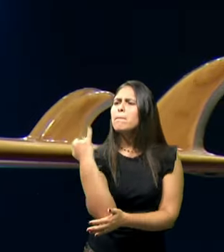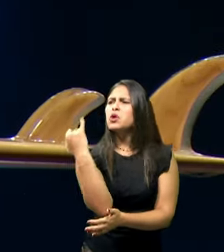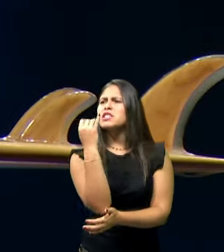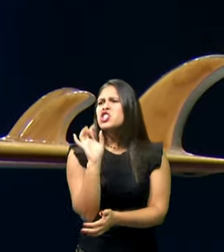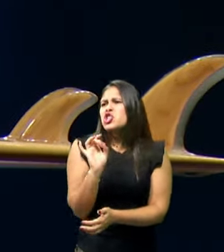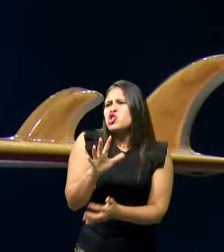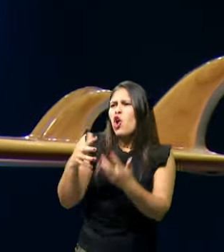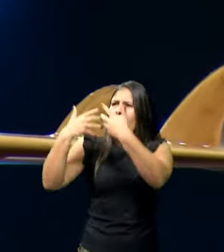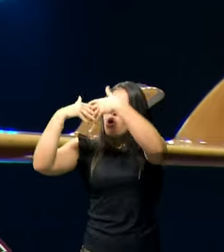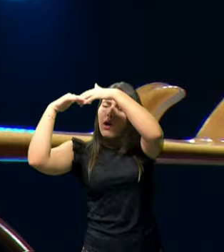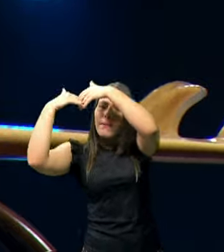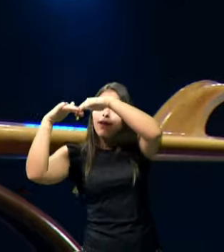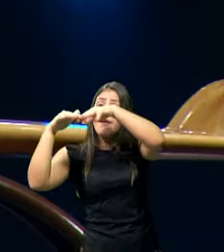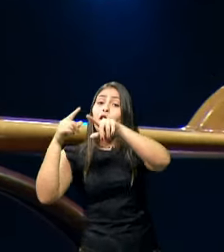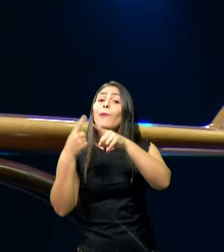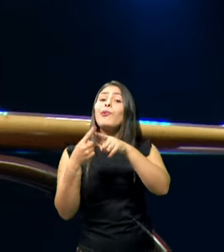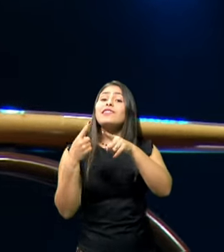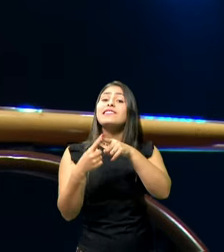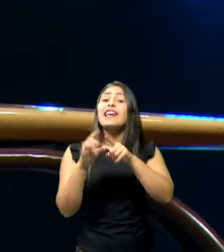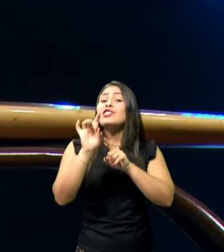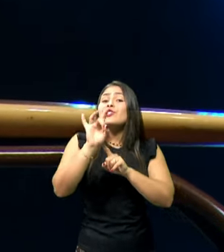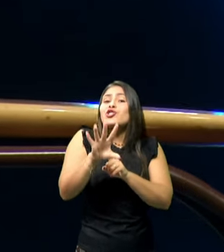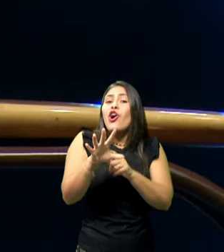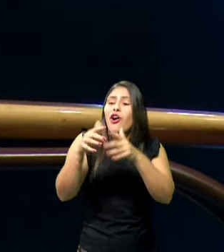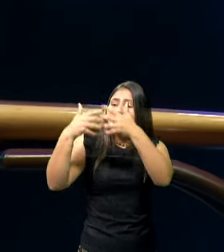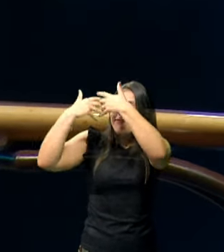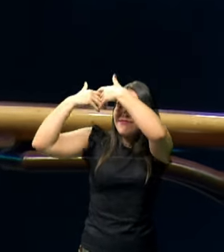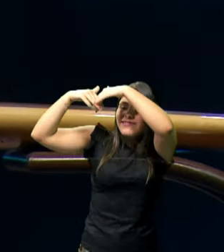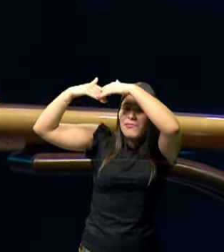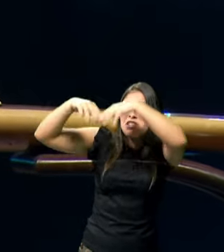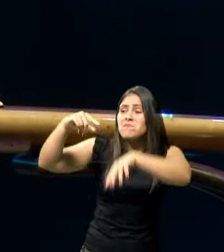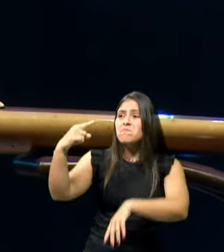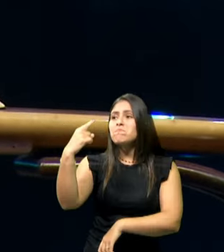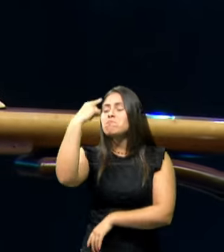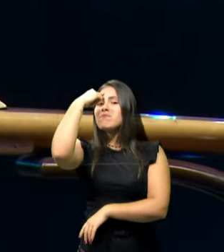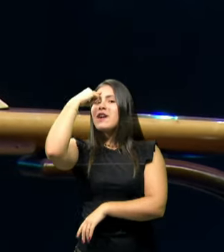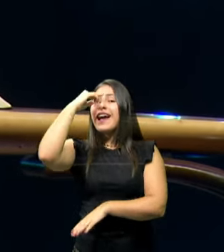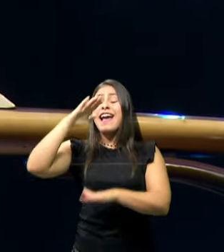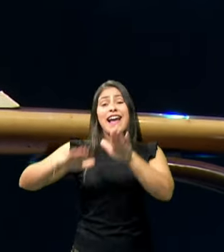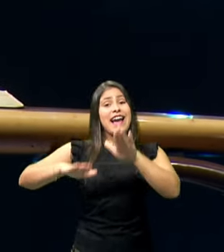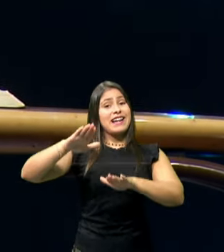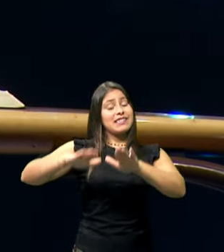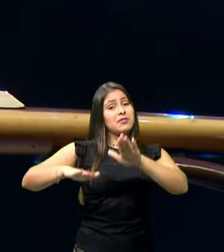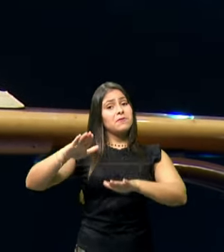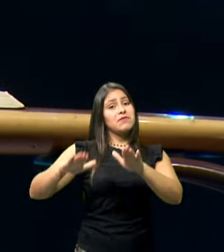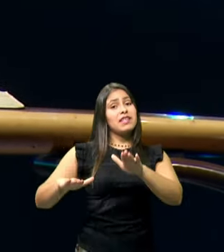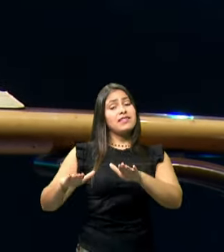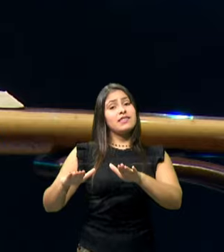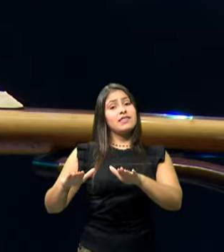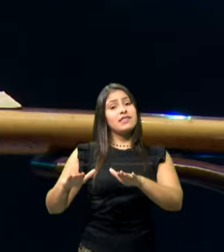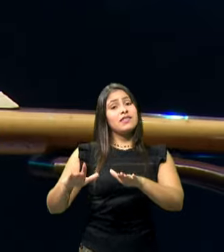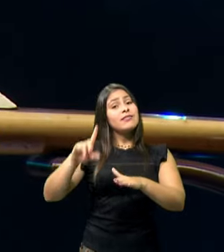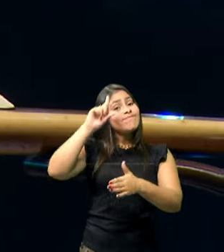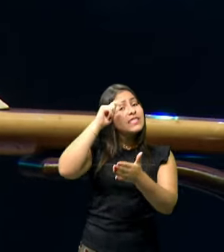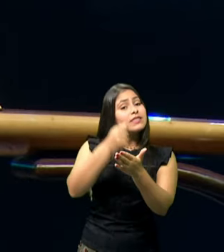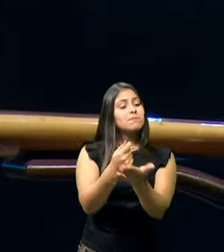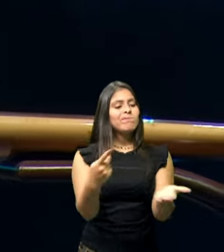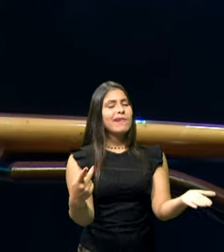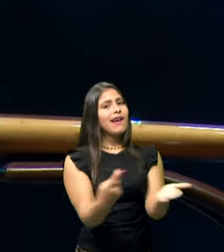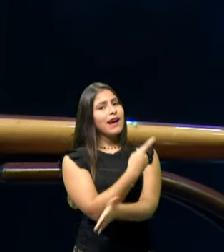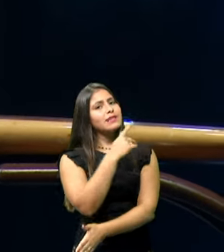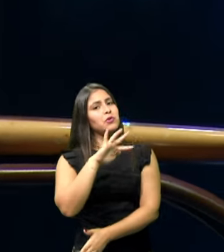só com a sua mente? Porque você vai racionalizar tudo. E muitas vezes, só racionalizar, você vai tomar decisão